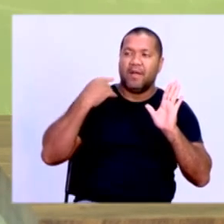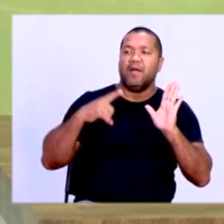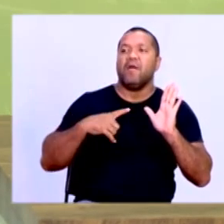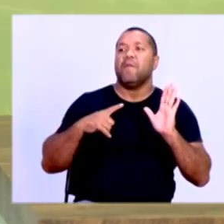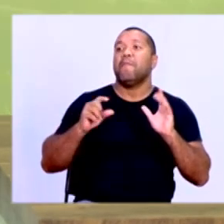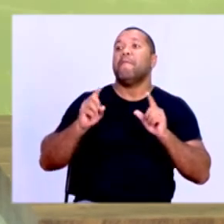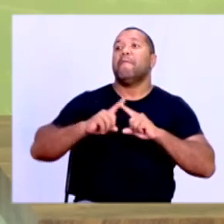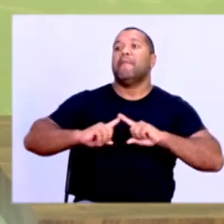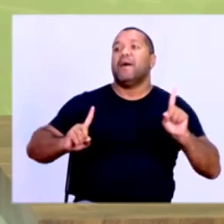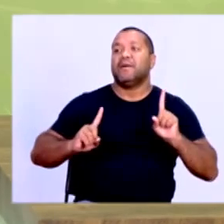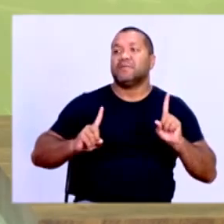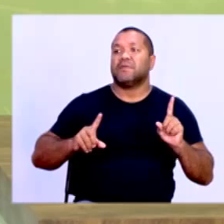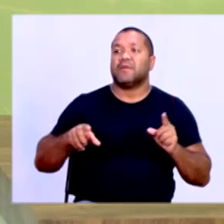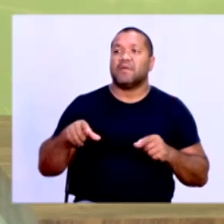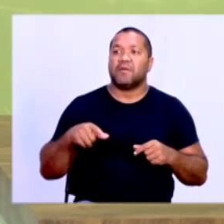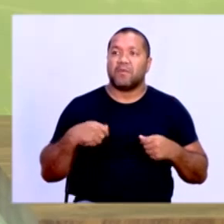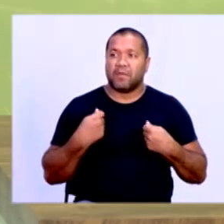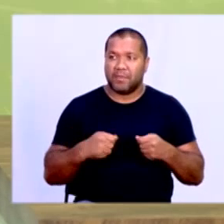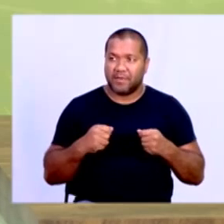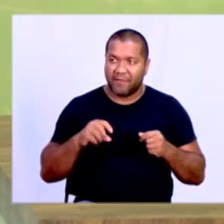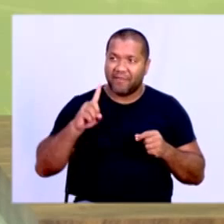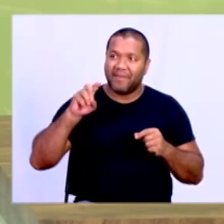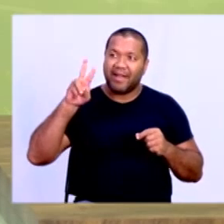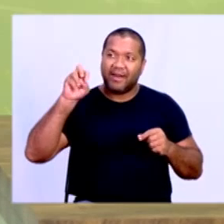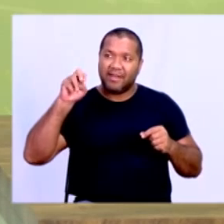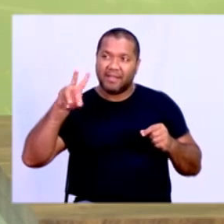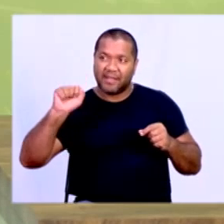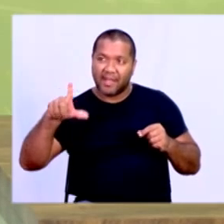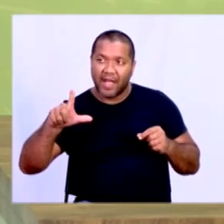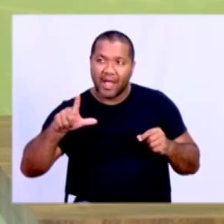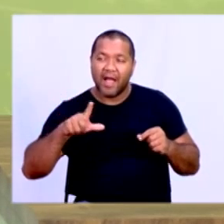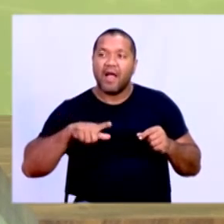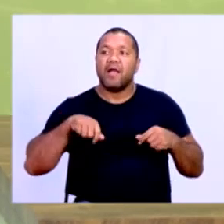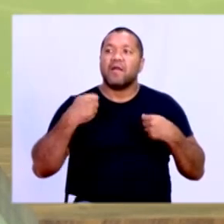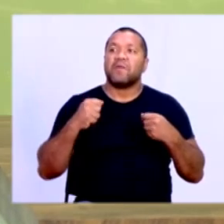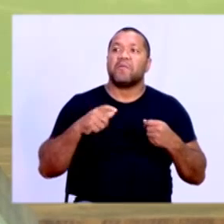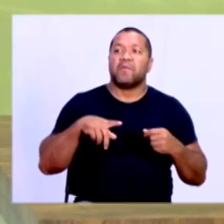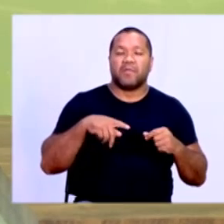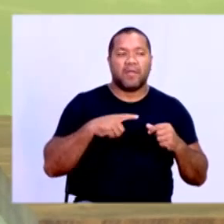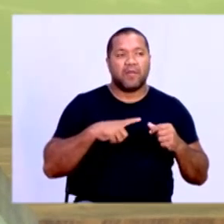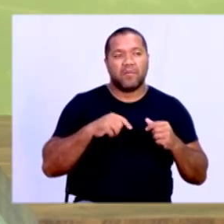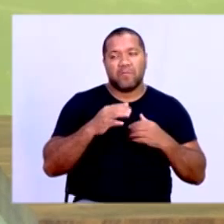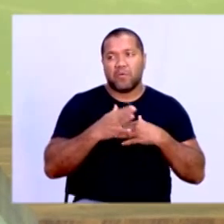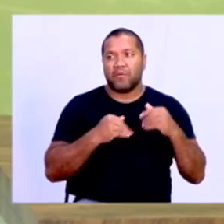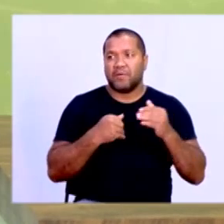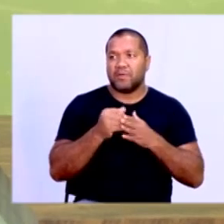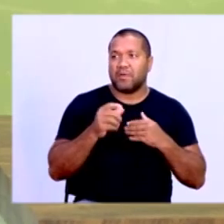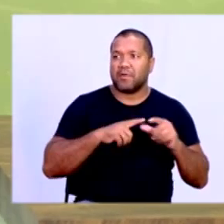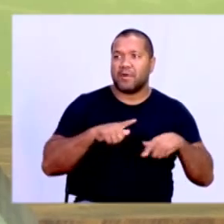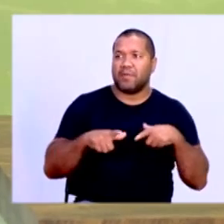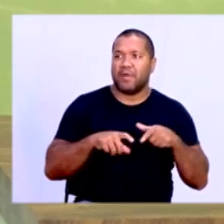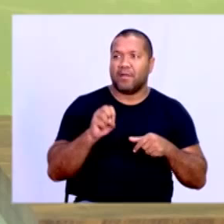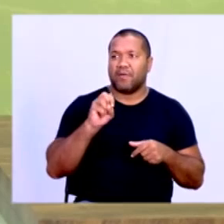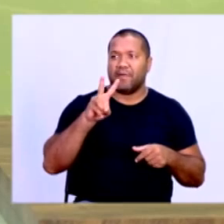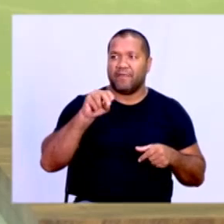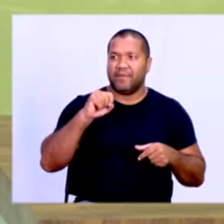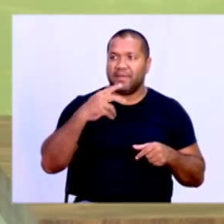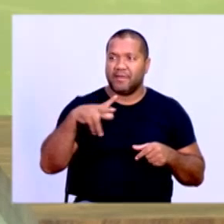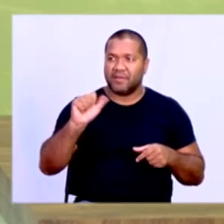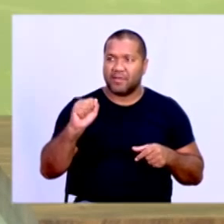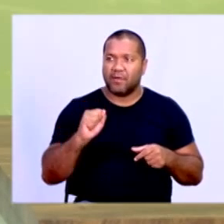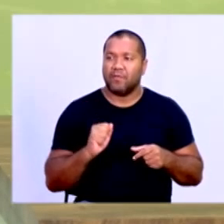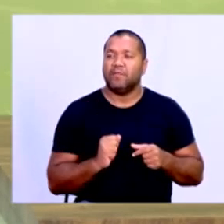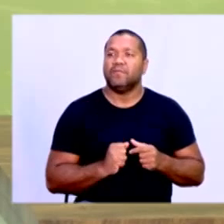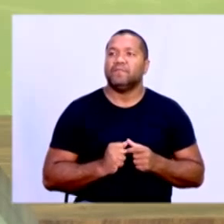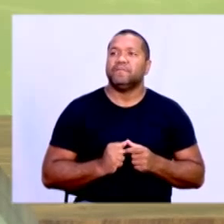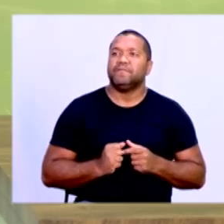é o especialista da visão. Existe o especialista de back-end, aquele profissional que trabalha perfeitamente com o acesso